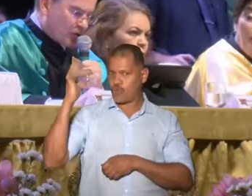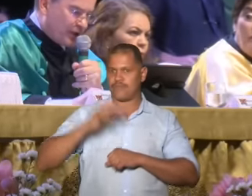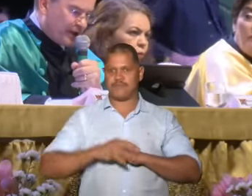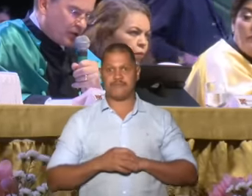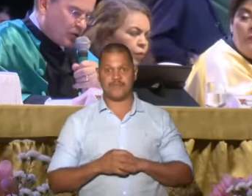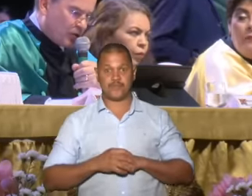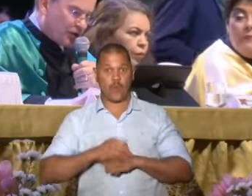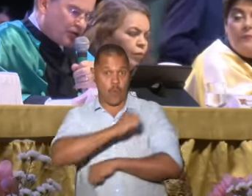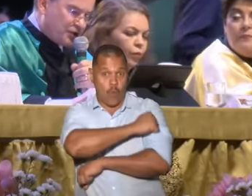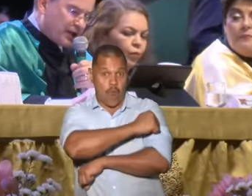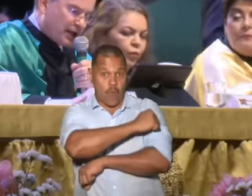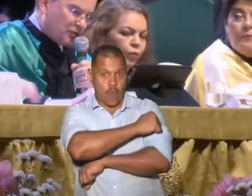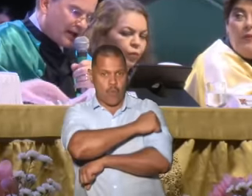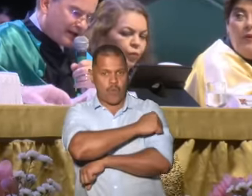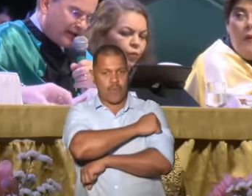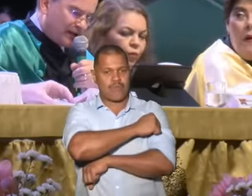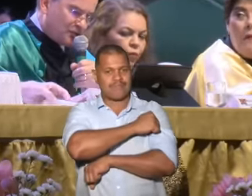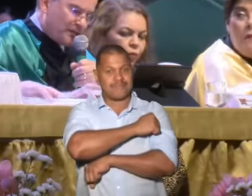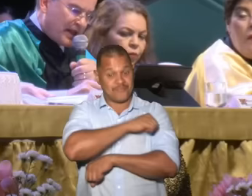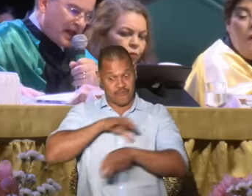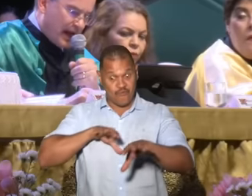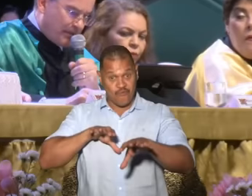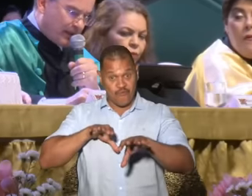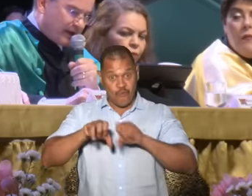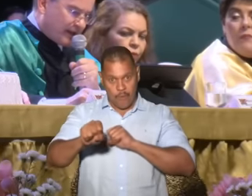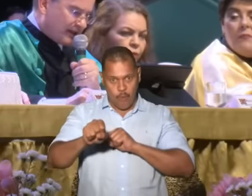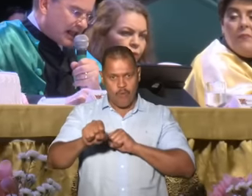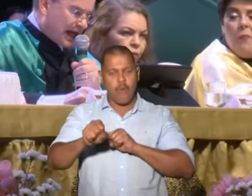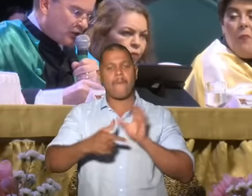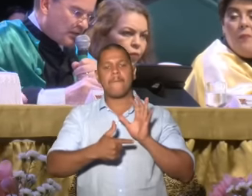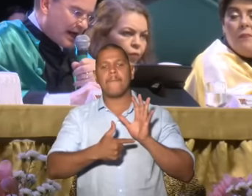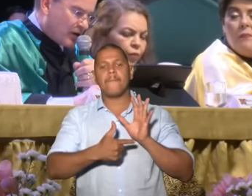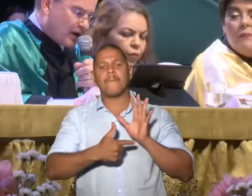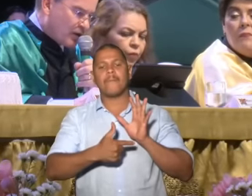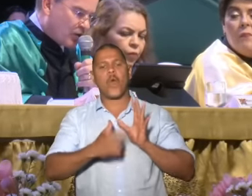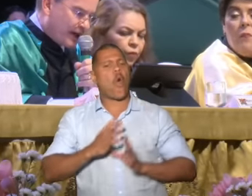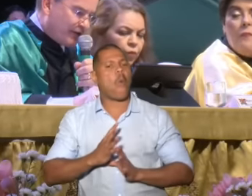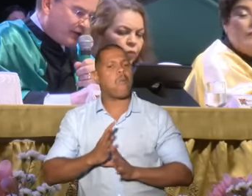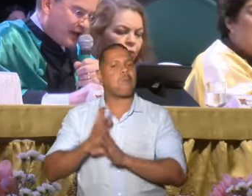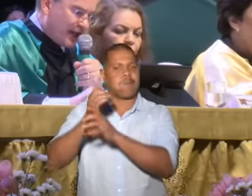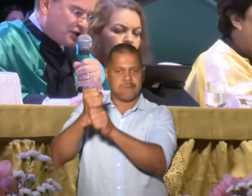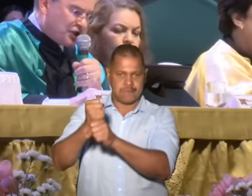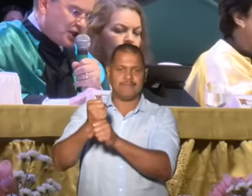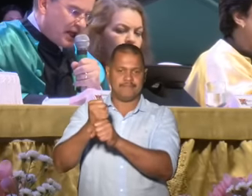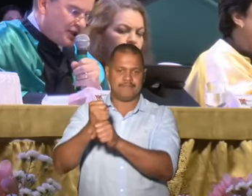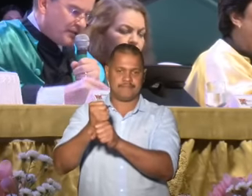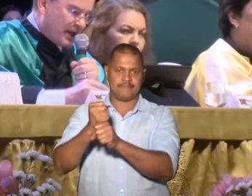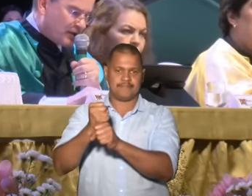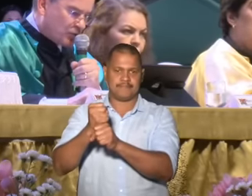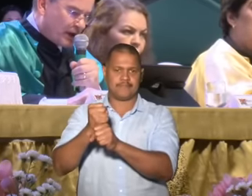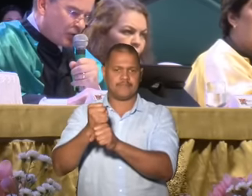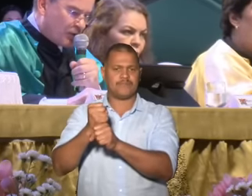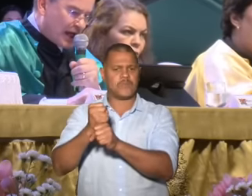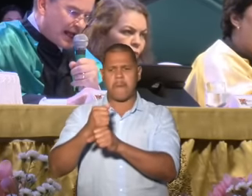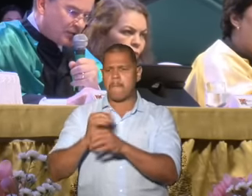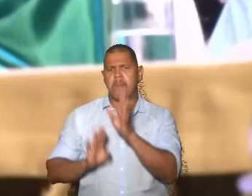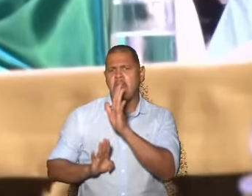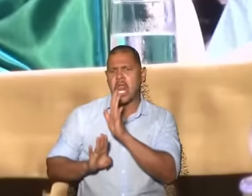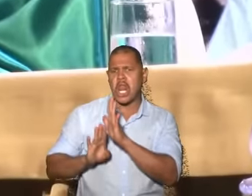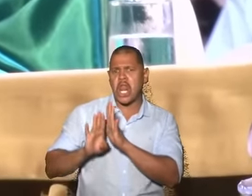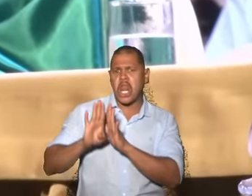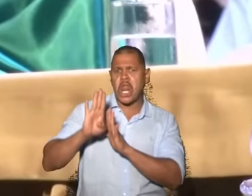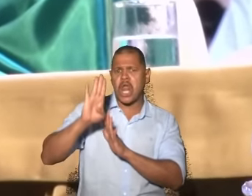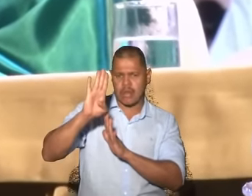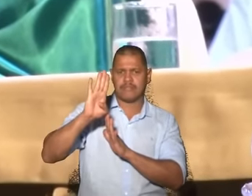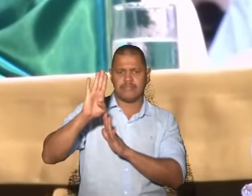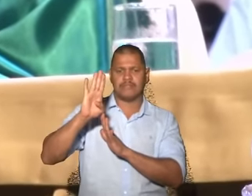ao concluir o curso de graduação, apresentar o maior coeficiente de rendimento acumulado